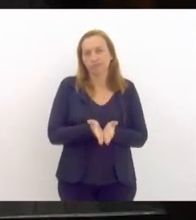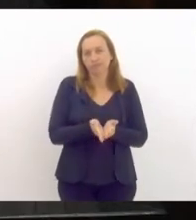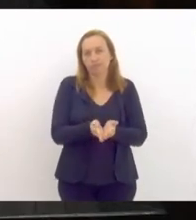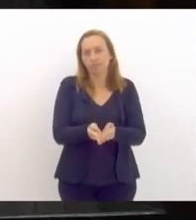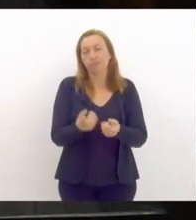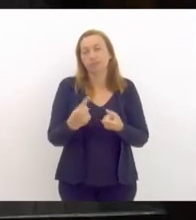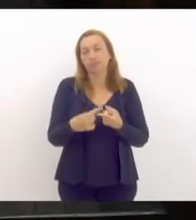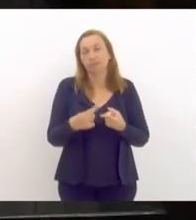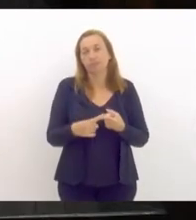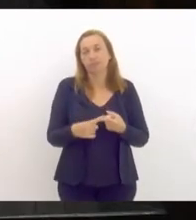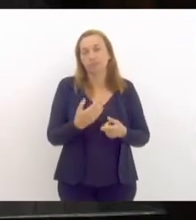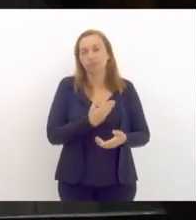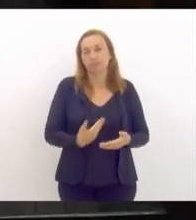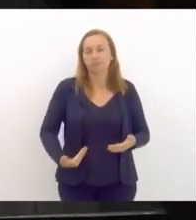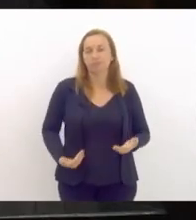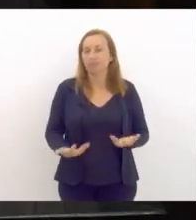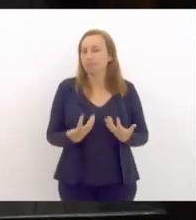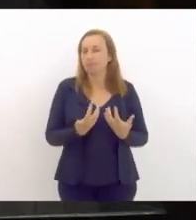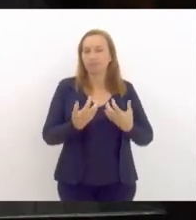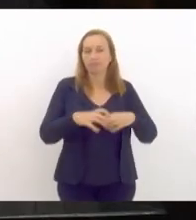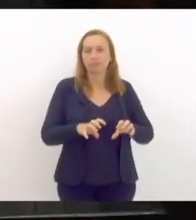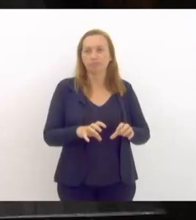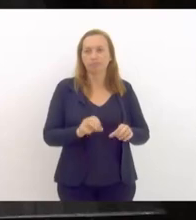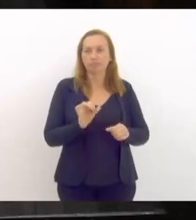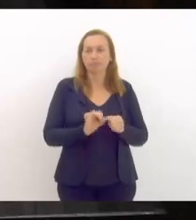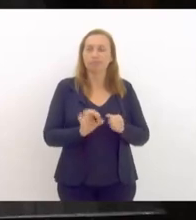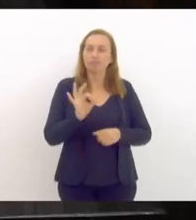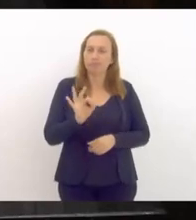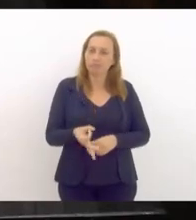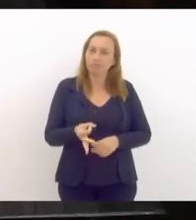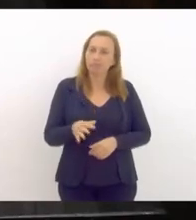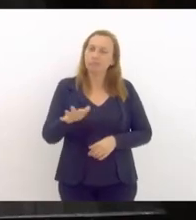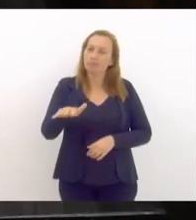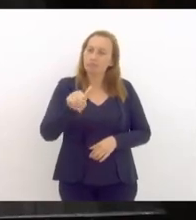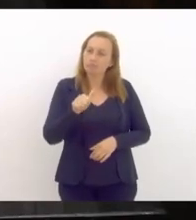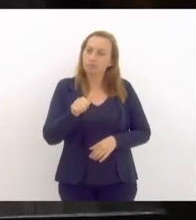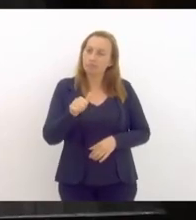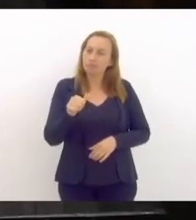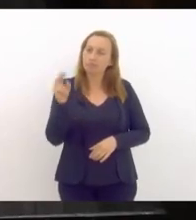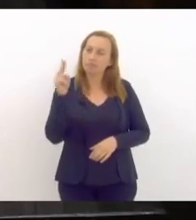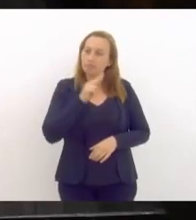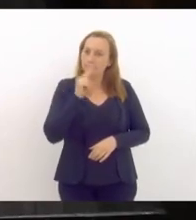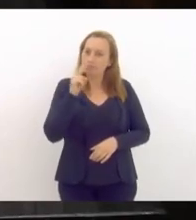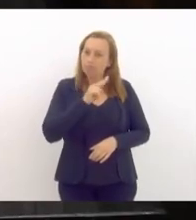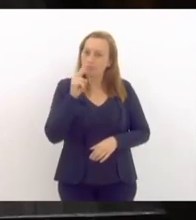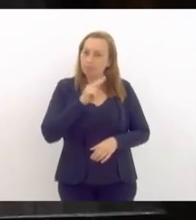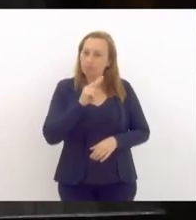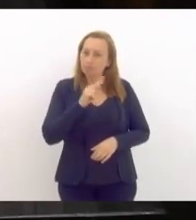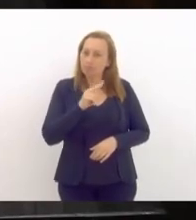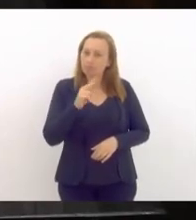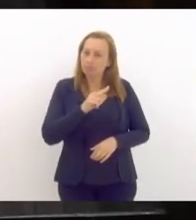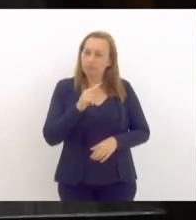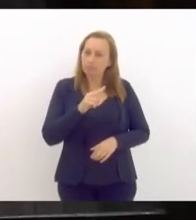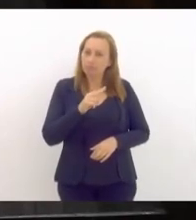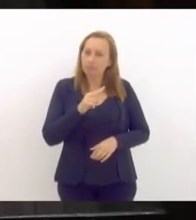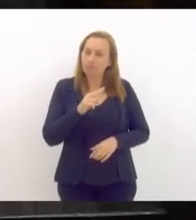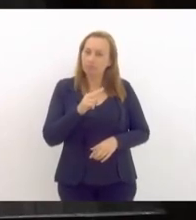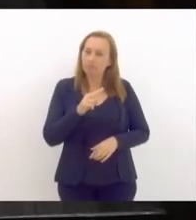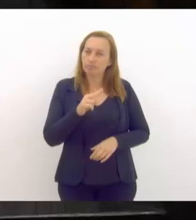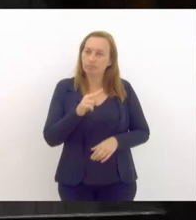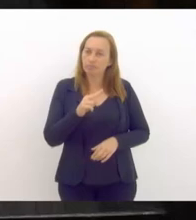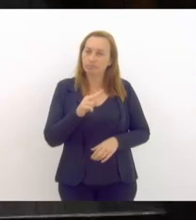o governo não quer fazer o que tem que fazer uma chamada pública emergencial ou mesmo uma intervenção